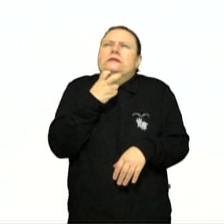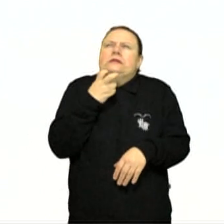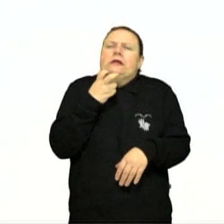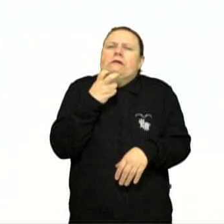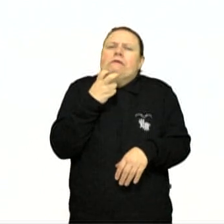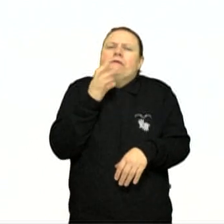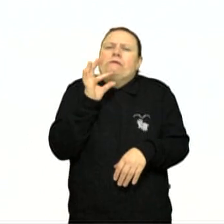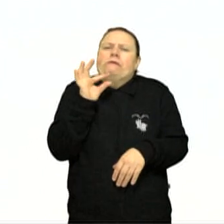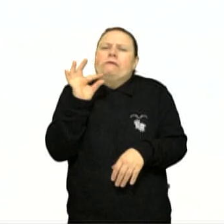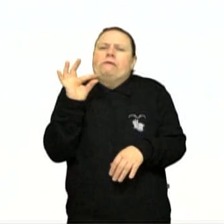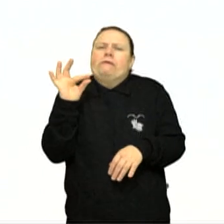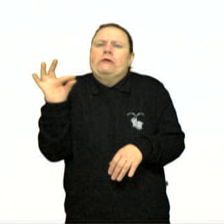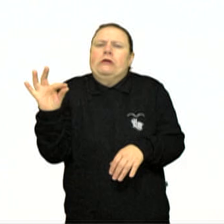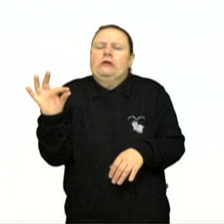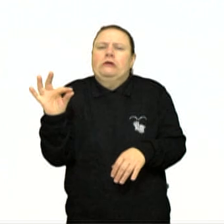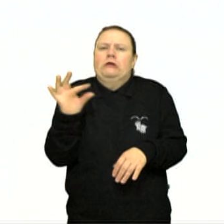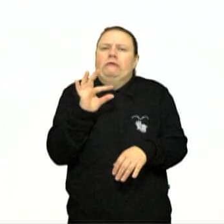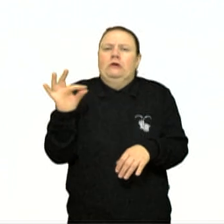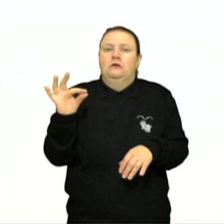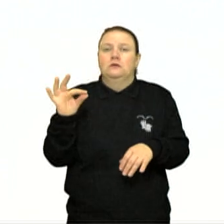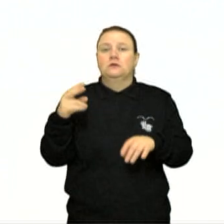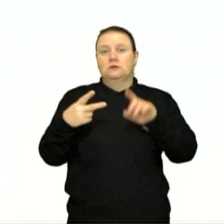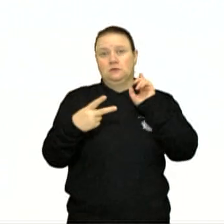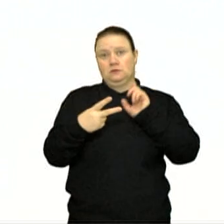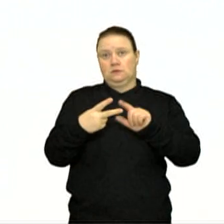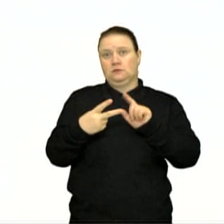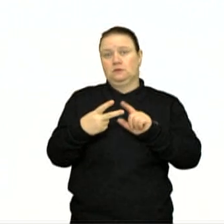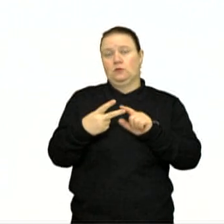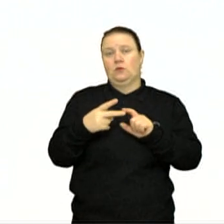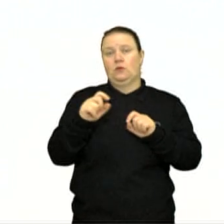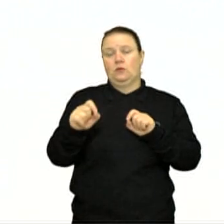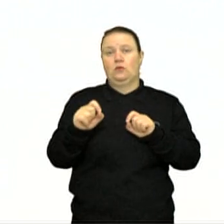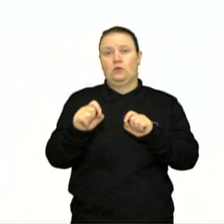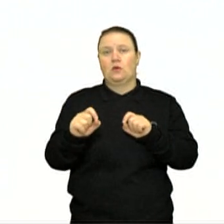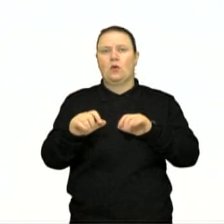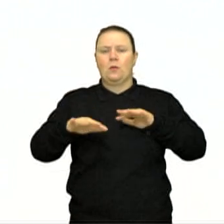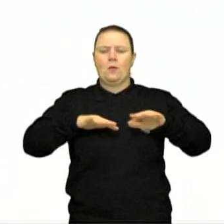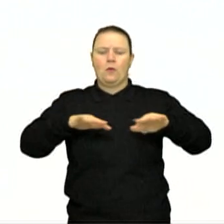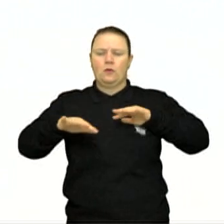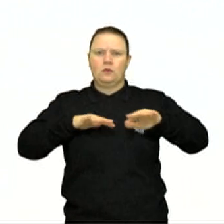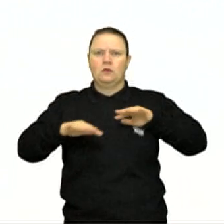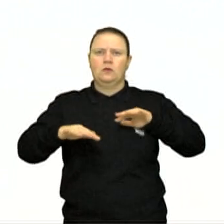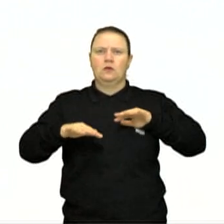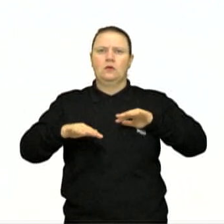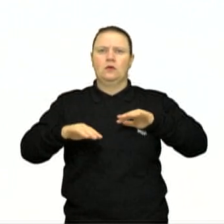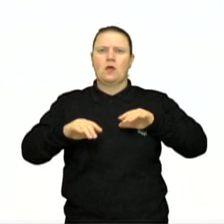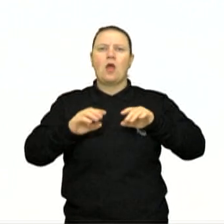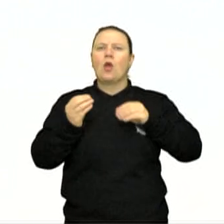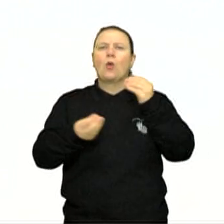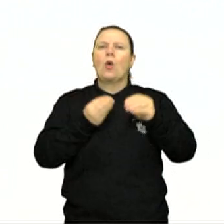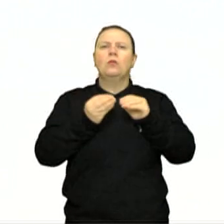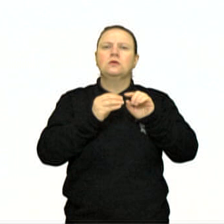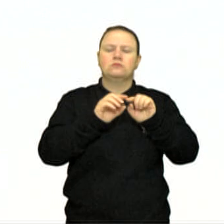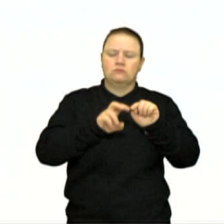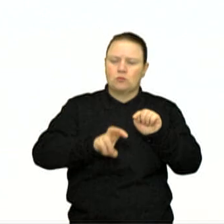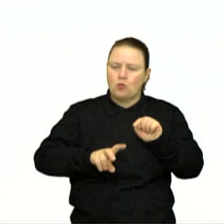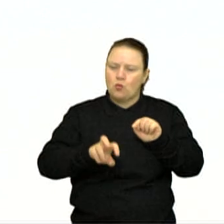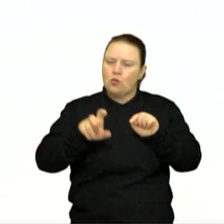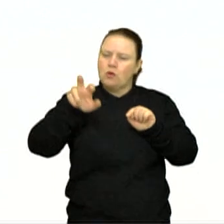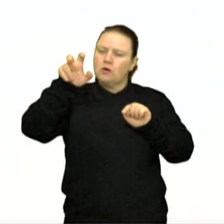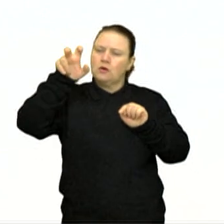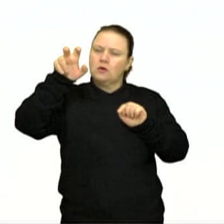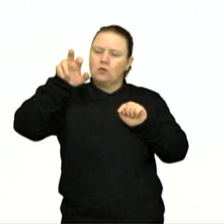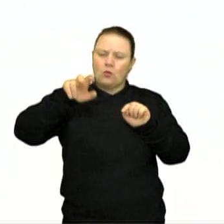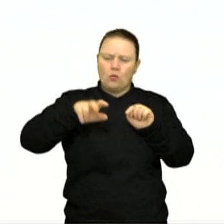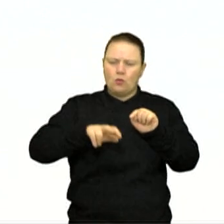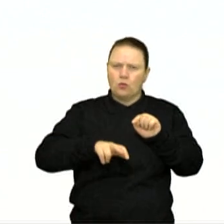Aguda. Então, designado soprano, que faz um movimento de como se estivesse a subir e descer uma escada, enquanto as outras